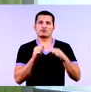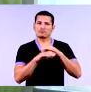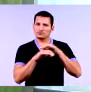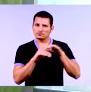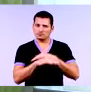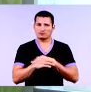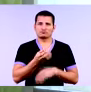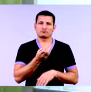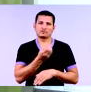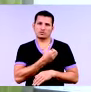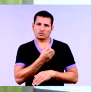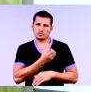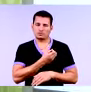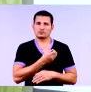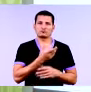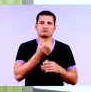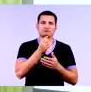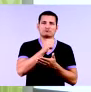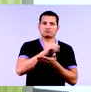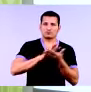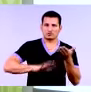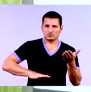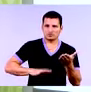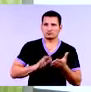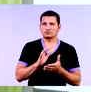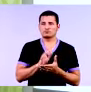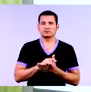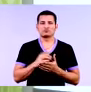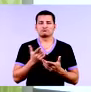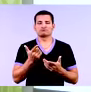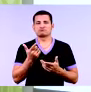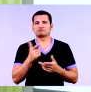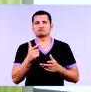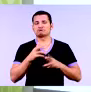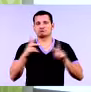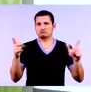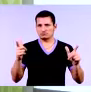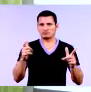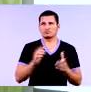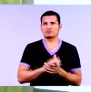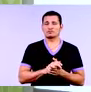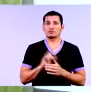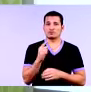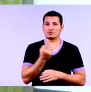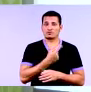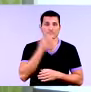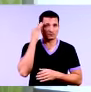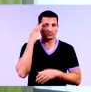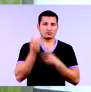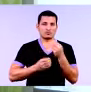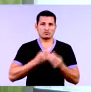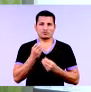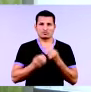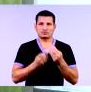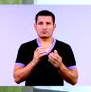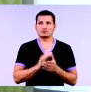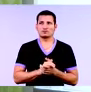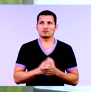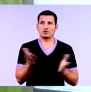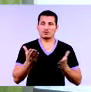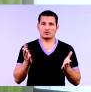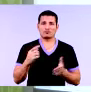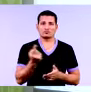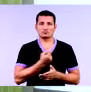dado numérico, um dado de texto, não faz diferença nesse momento. Nós vamos entender como funciona. Agora que nós